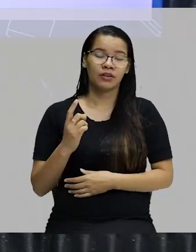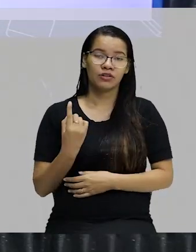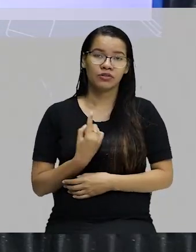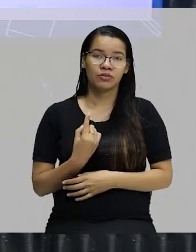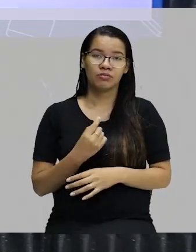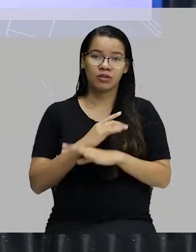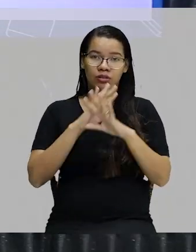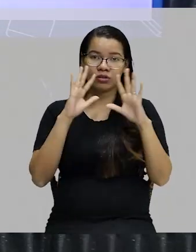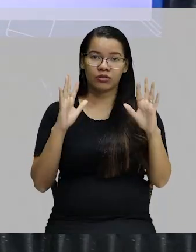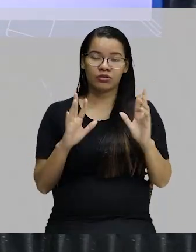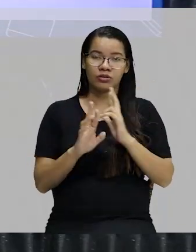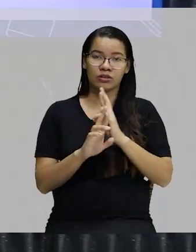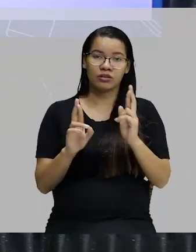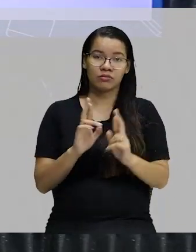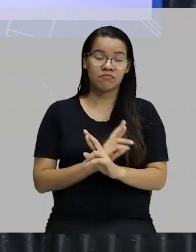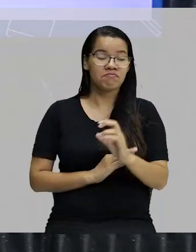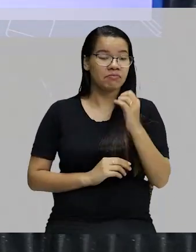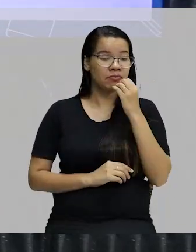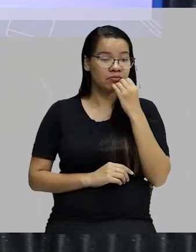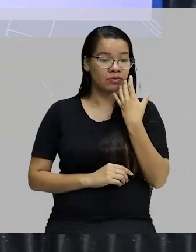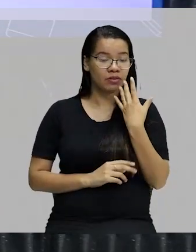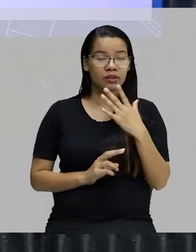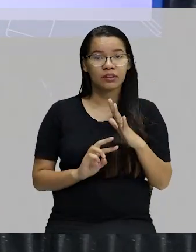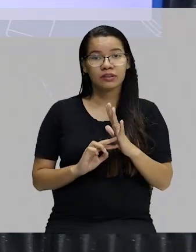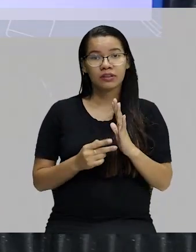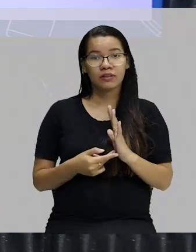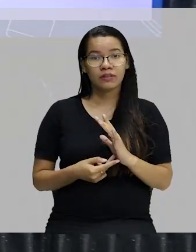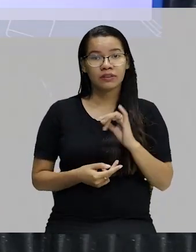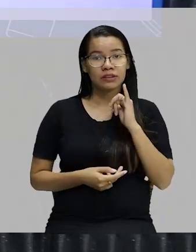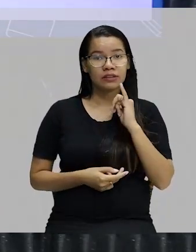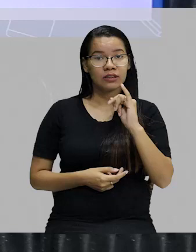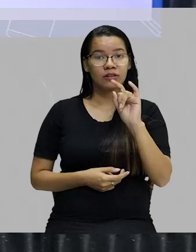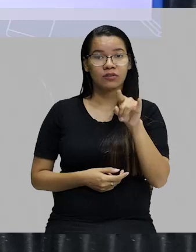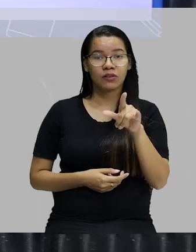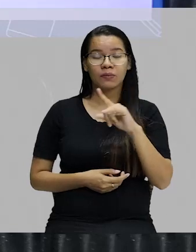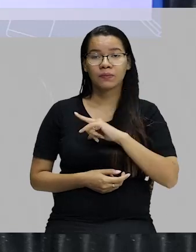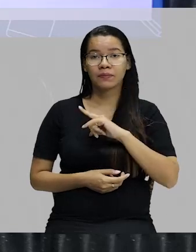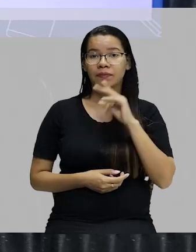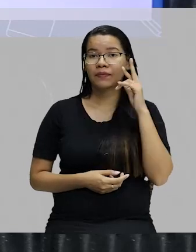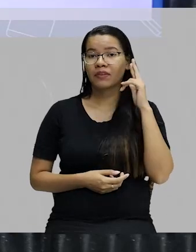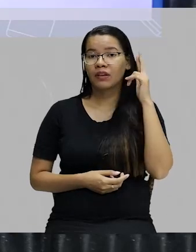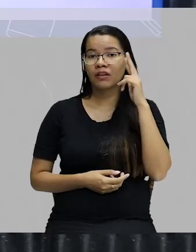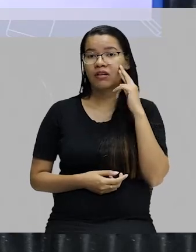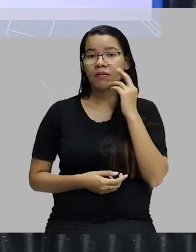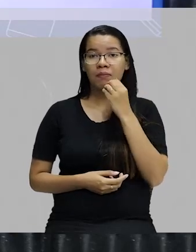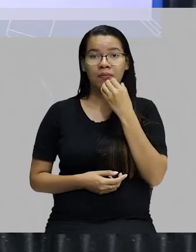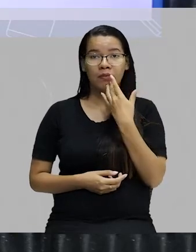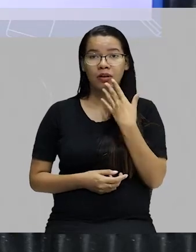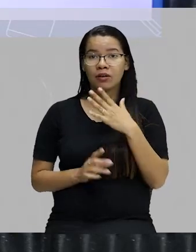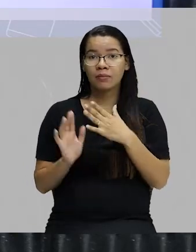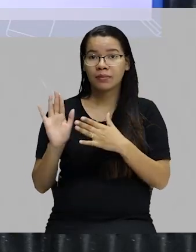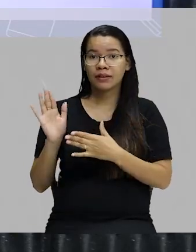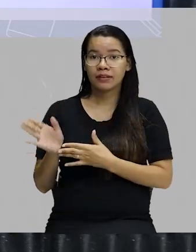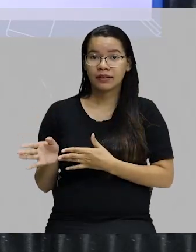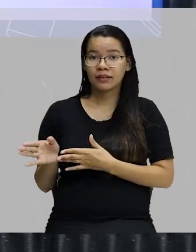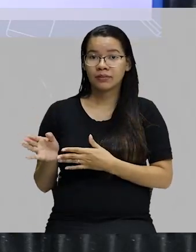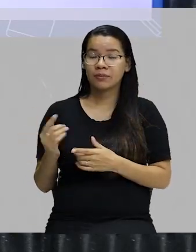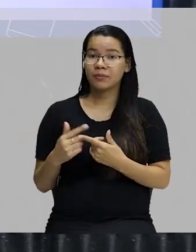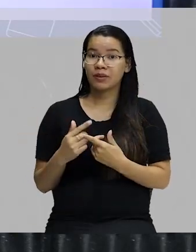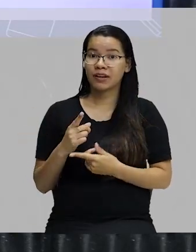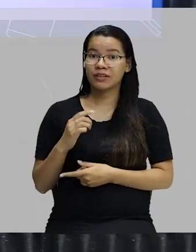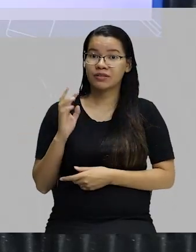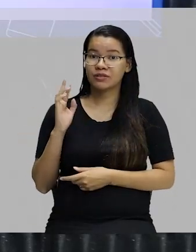lógica associada, que bom, significa dizer que o teu raciocínio lógico matemático está excelente e mantém, tá? Porque isso é